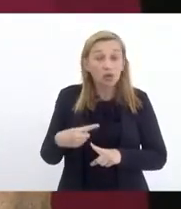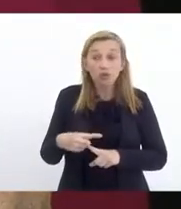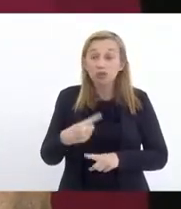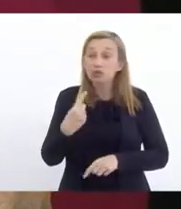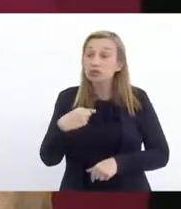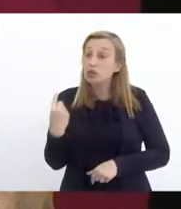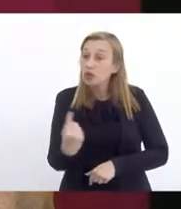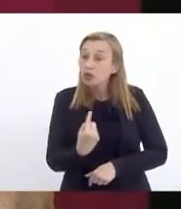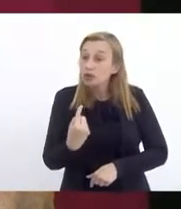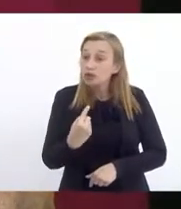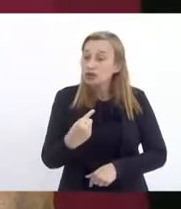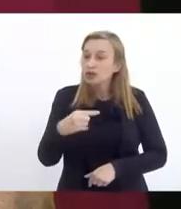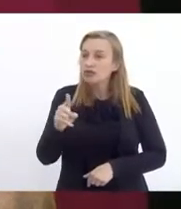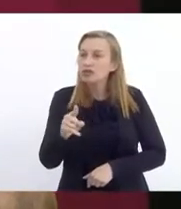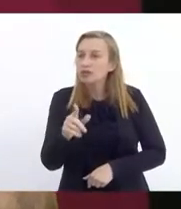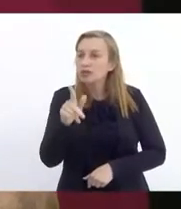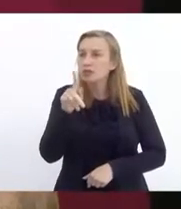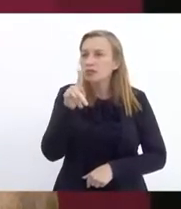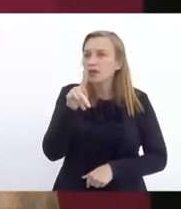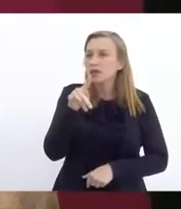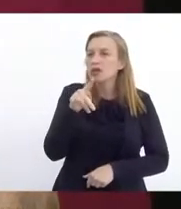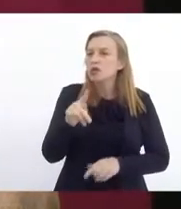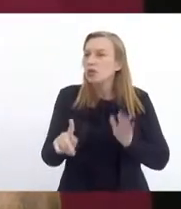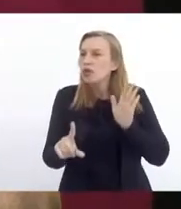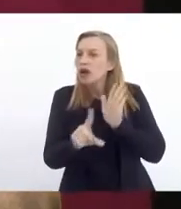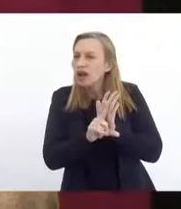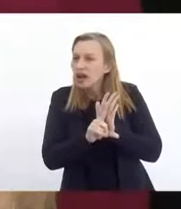levamos o preito da Lei